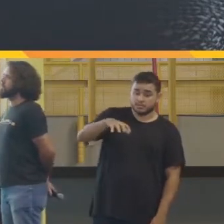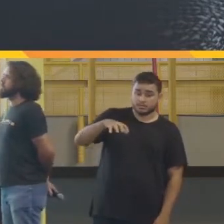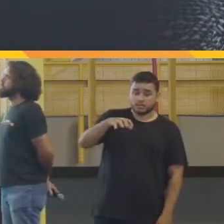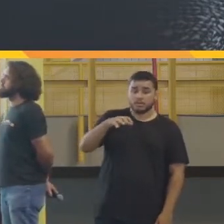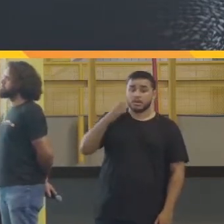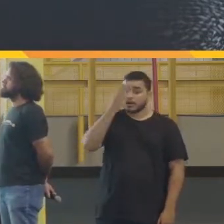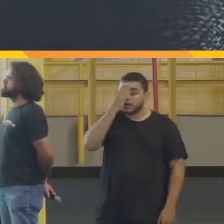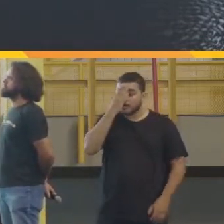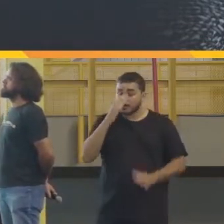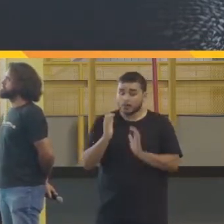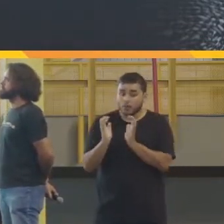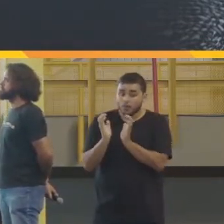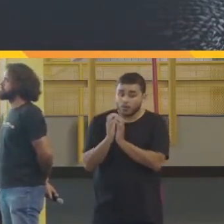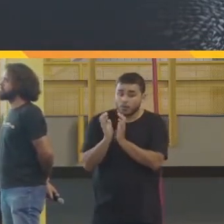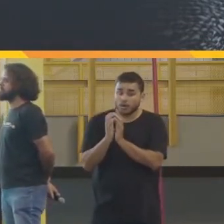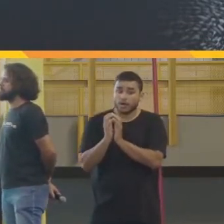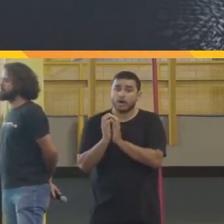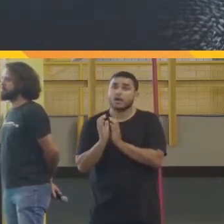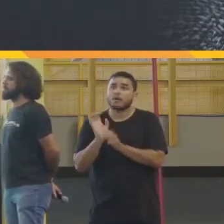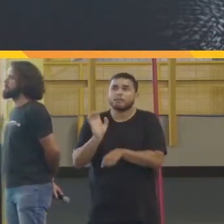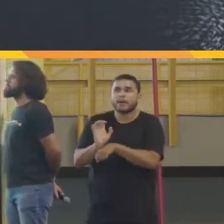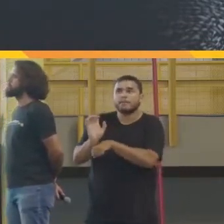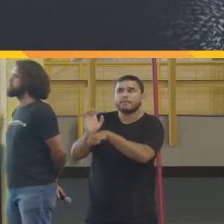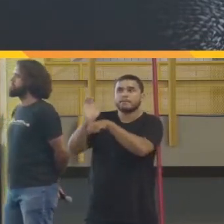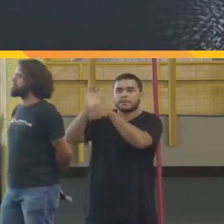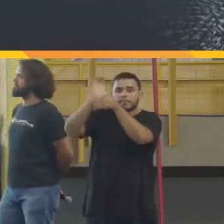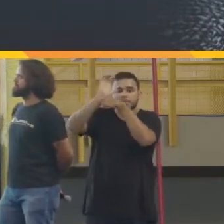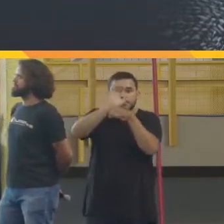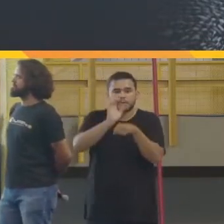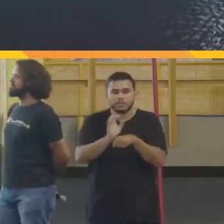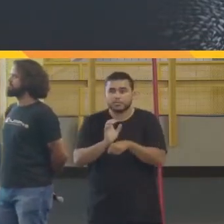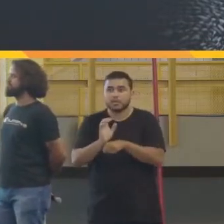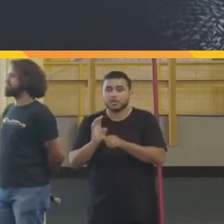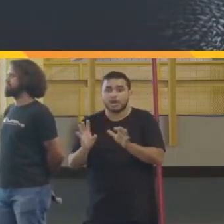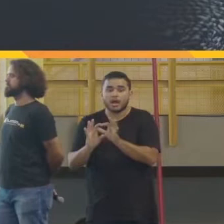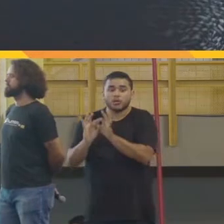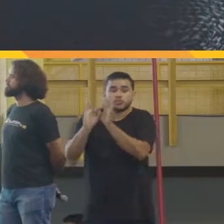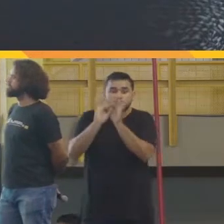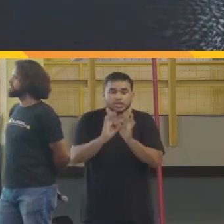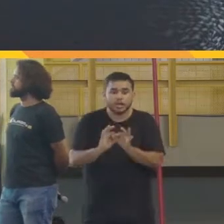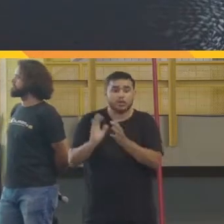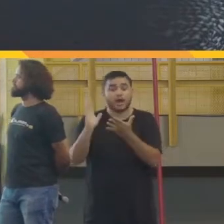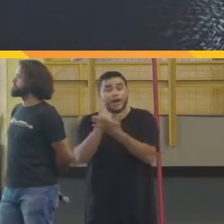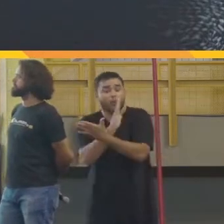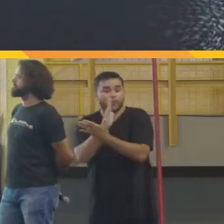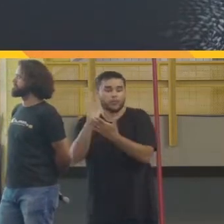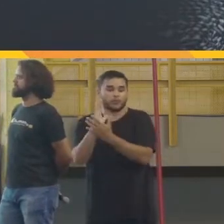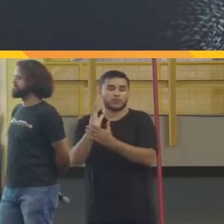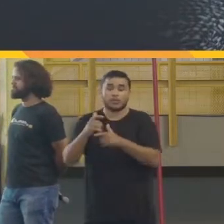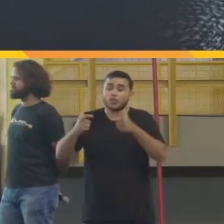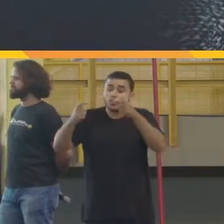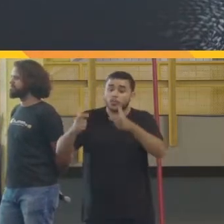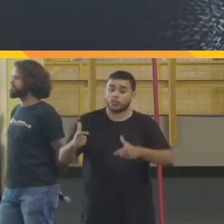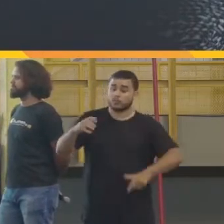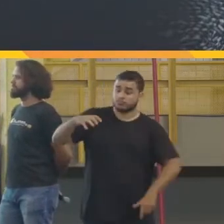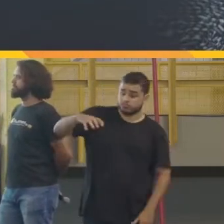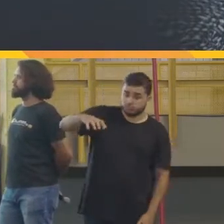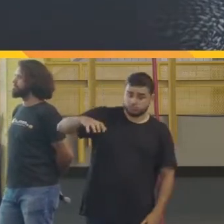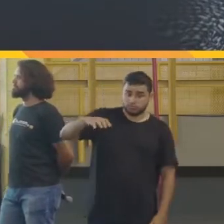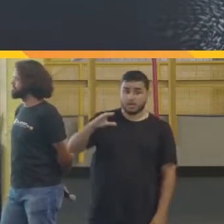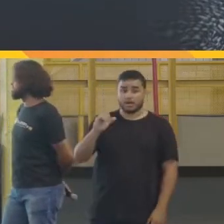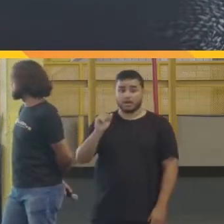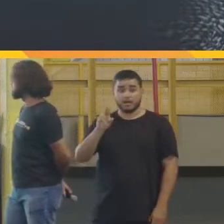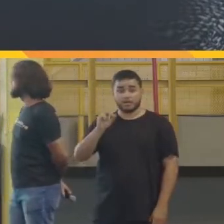Equador. Na Confederação do Equador, a gente toma todo o estado. Na Revolução Pernambucana, fica só no Cariri. Outra